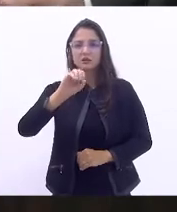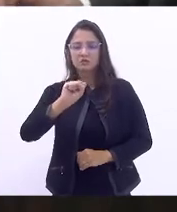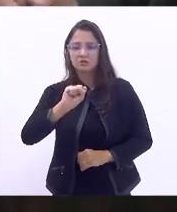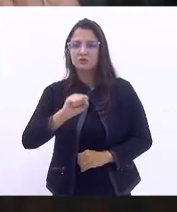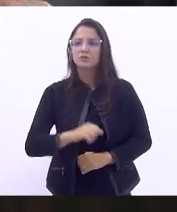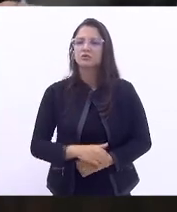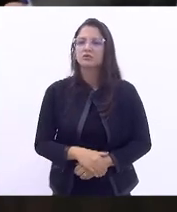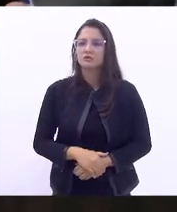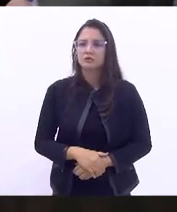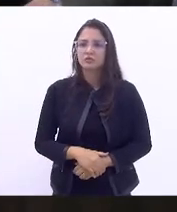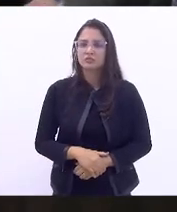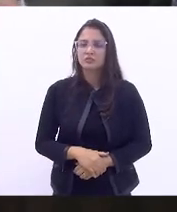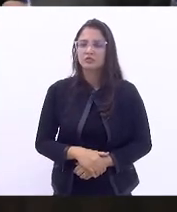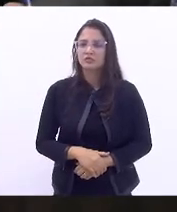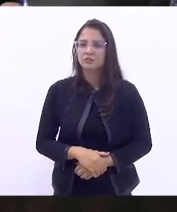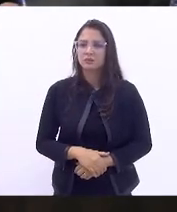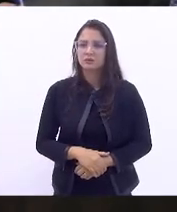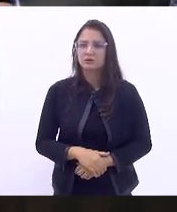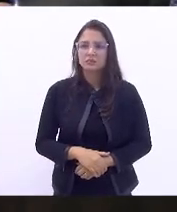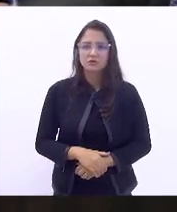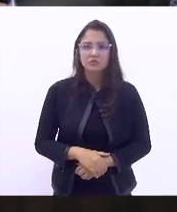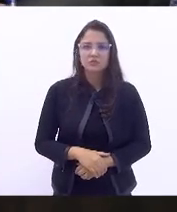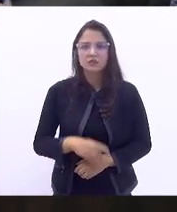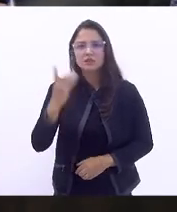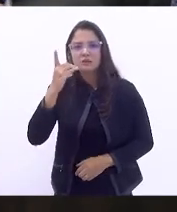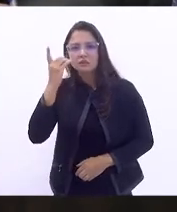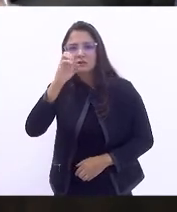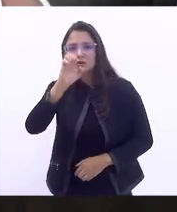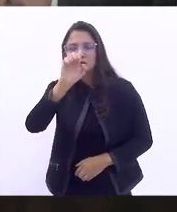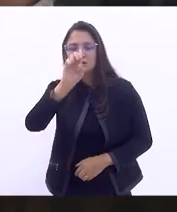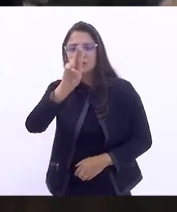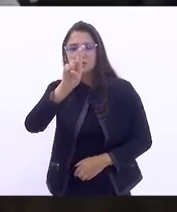Carlos Macedo. Deputado Eurico Júnior.